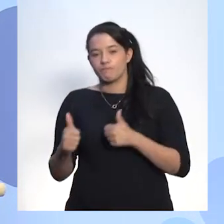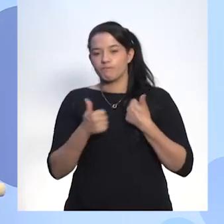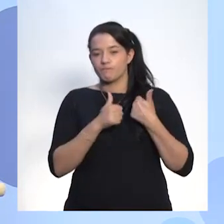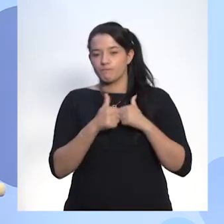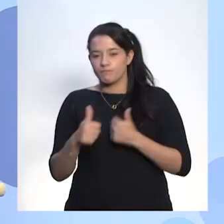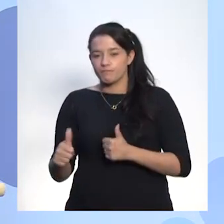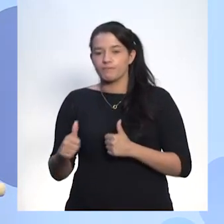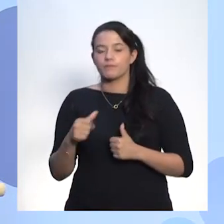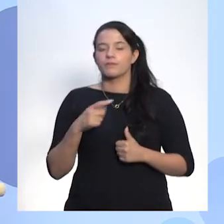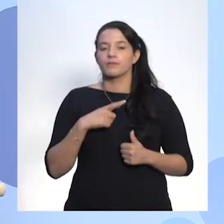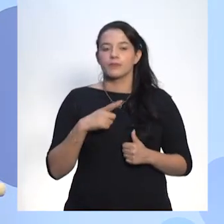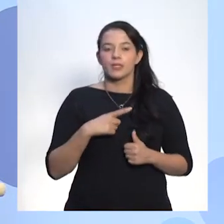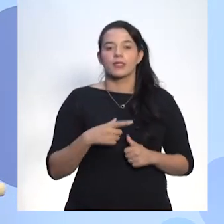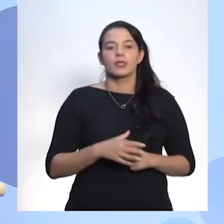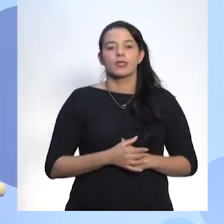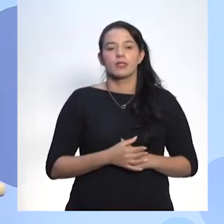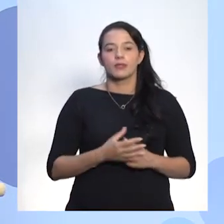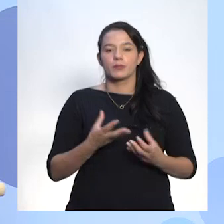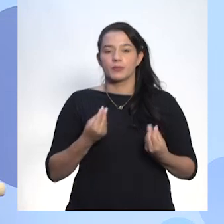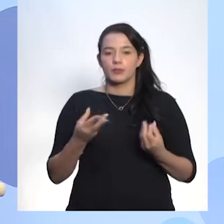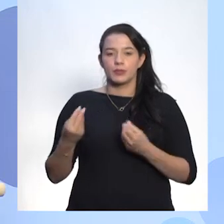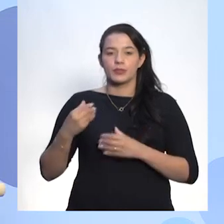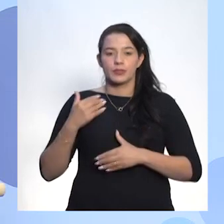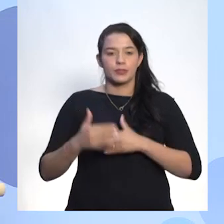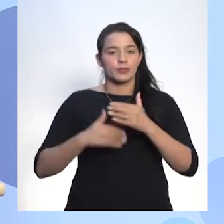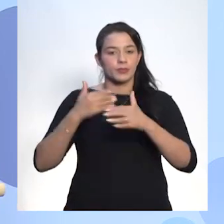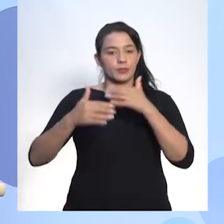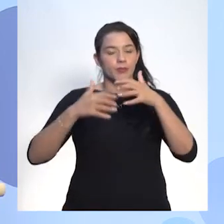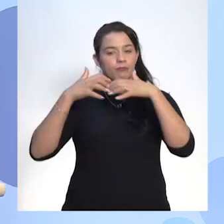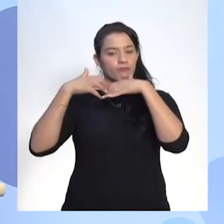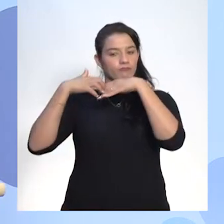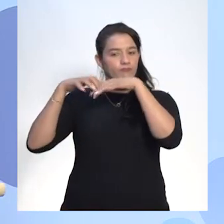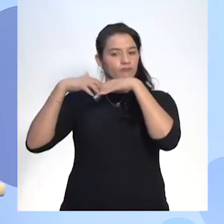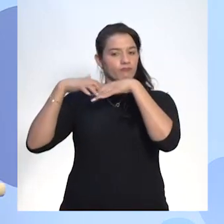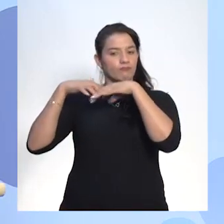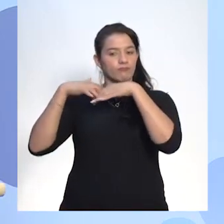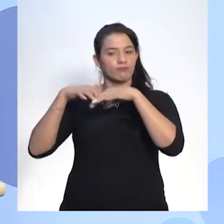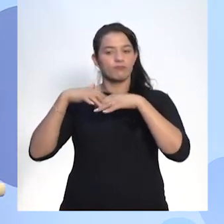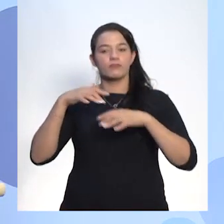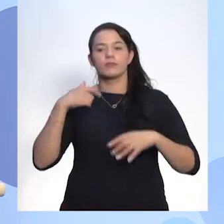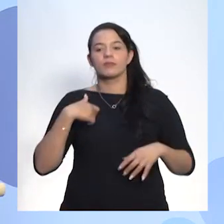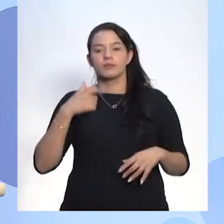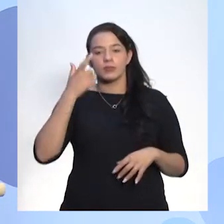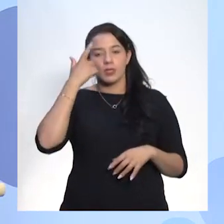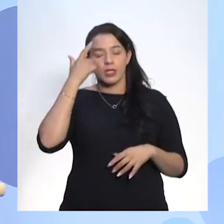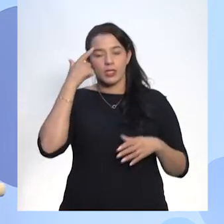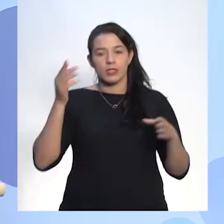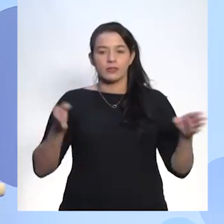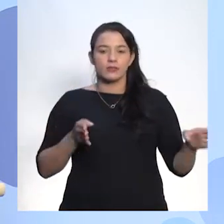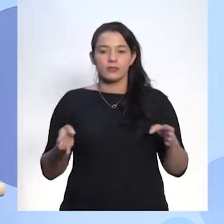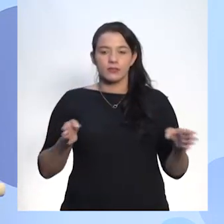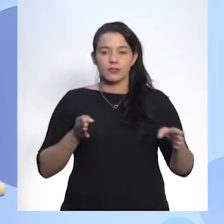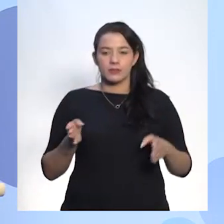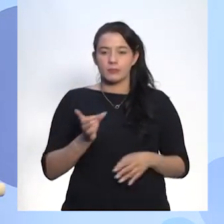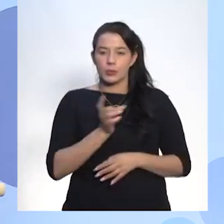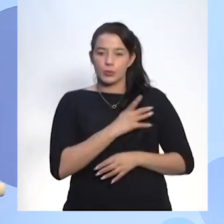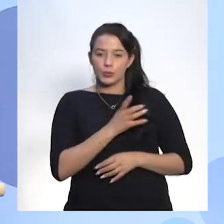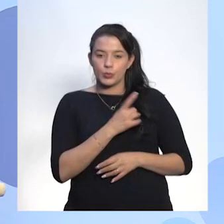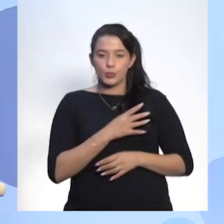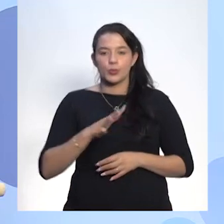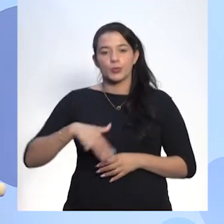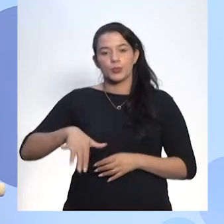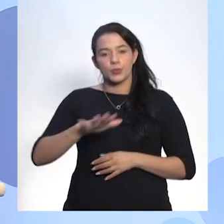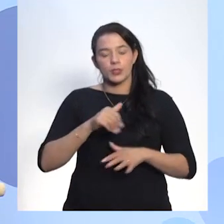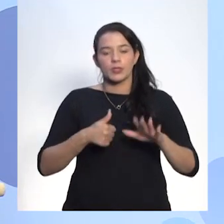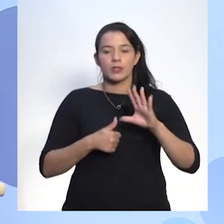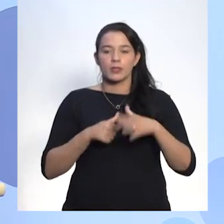só como que a galera tem desenvolvido esse raciocínio acerca desses momentos tenebrosos que a